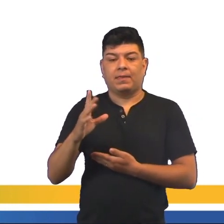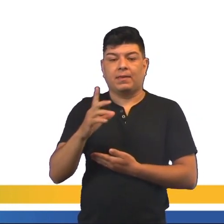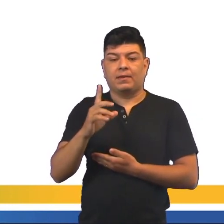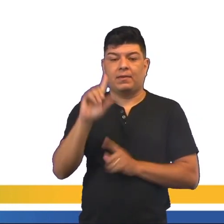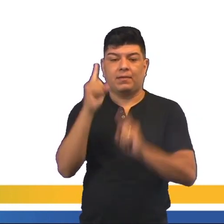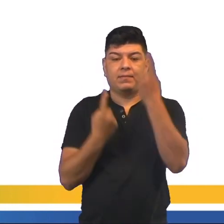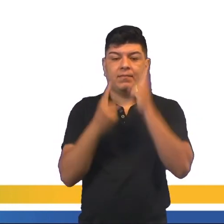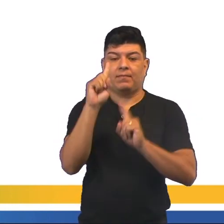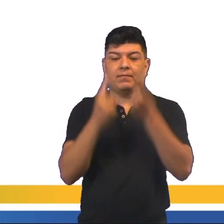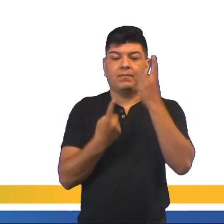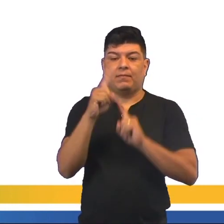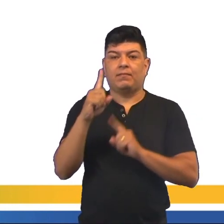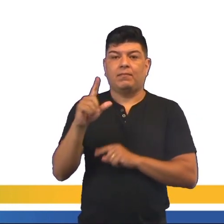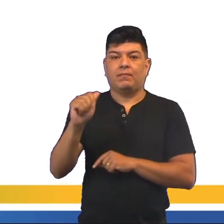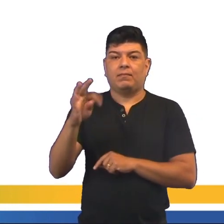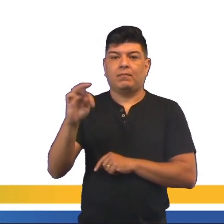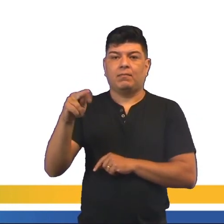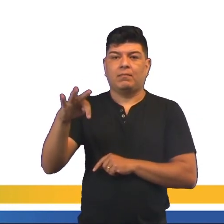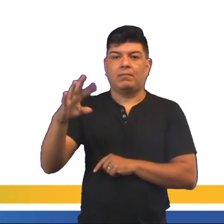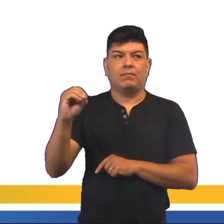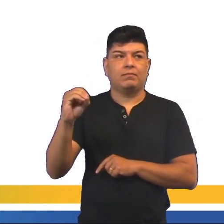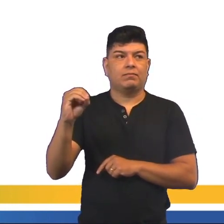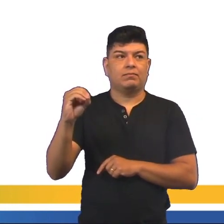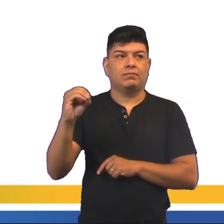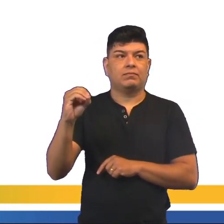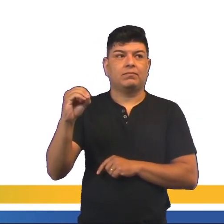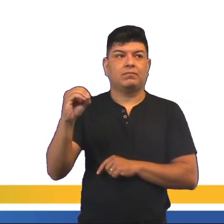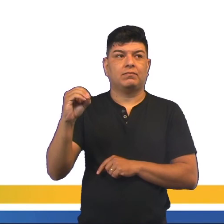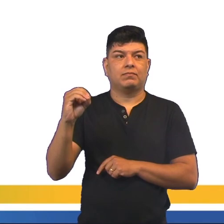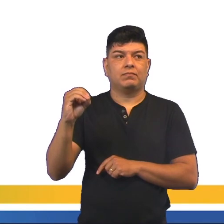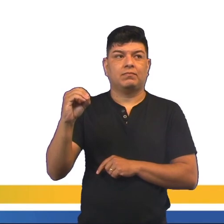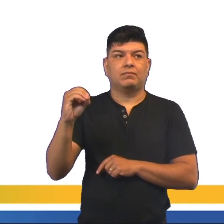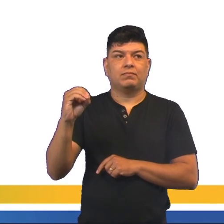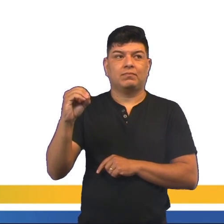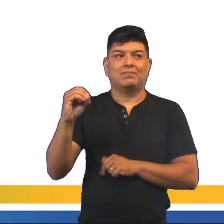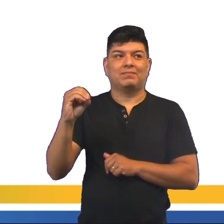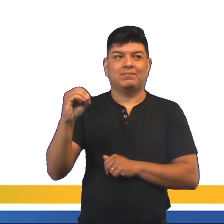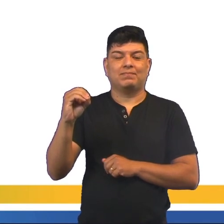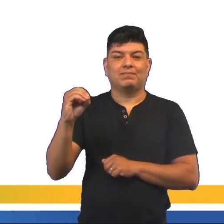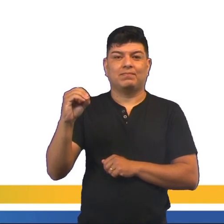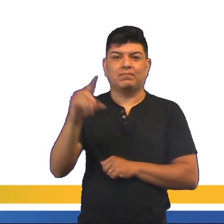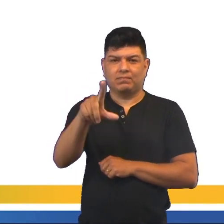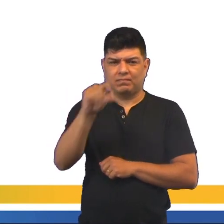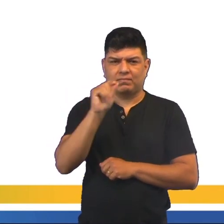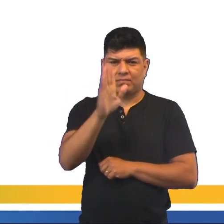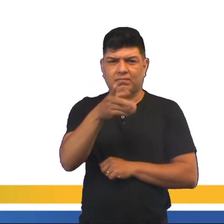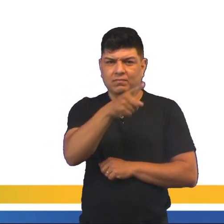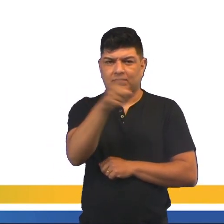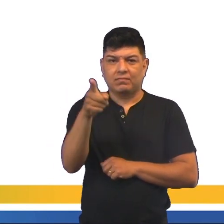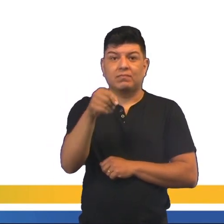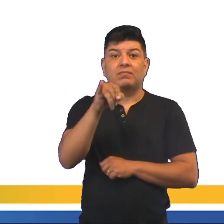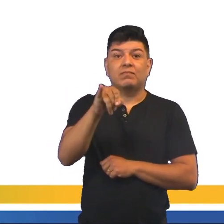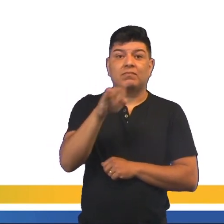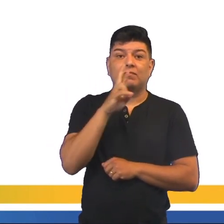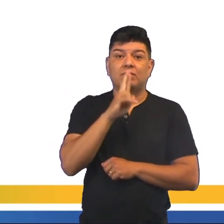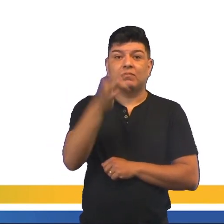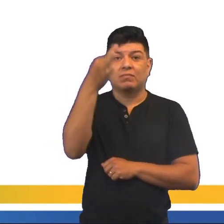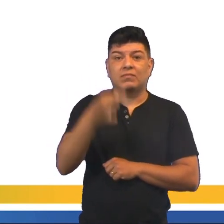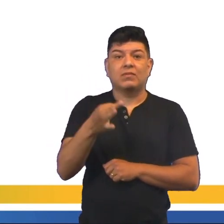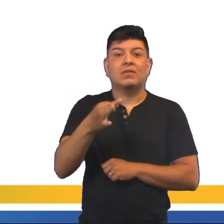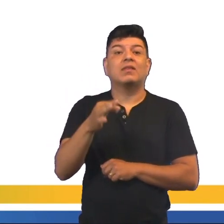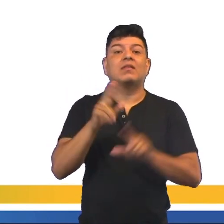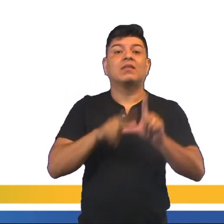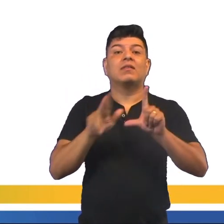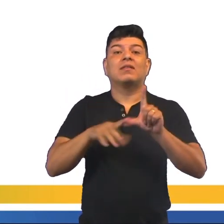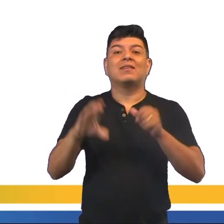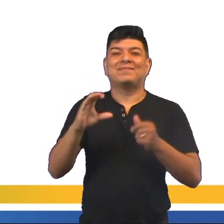nos Andes chileno e sua foz no Oceano Atlântico? Fez a sua escolha? Se você disse que a alternativa correta é